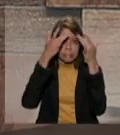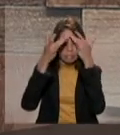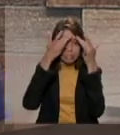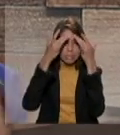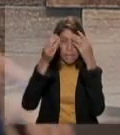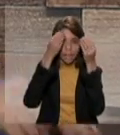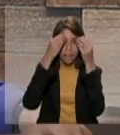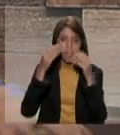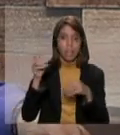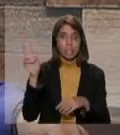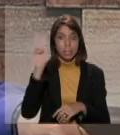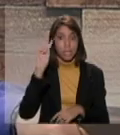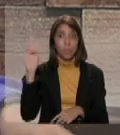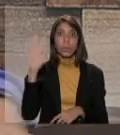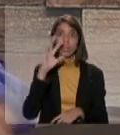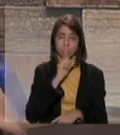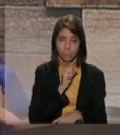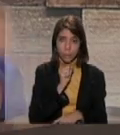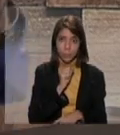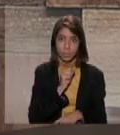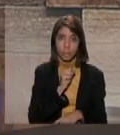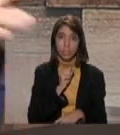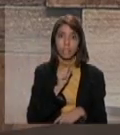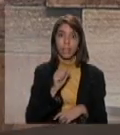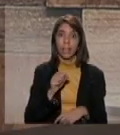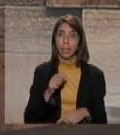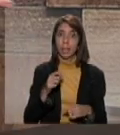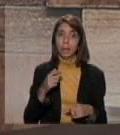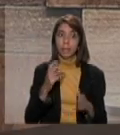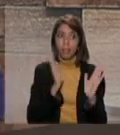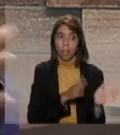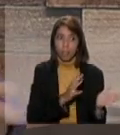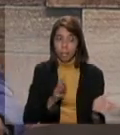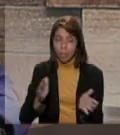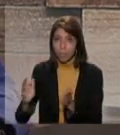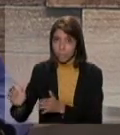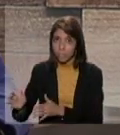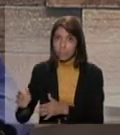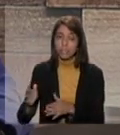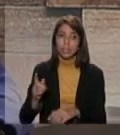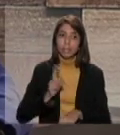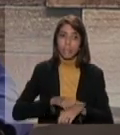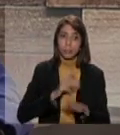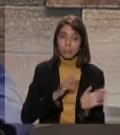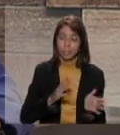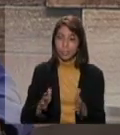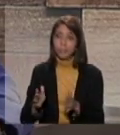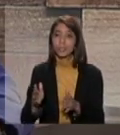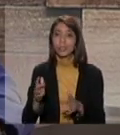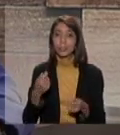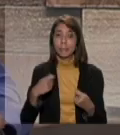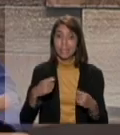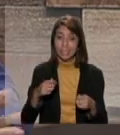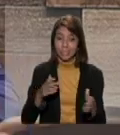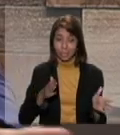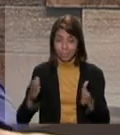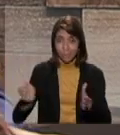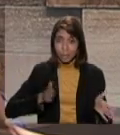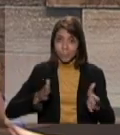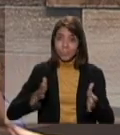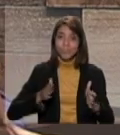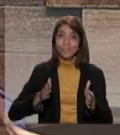aquelas cenas e grava de segunda a sábado, né? Tem assim uma rotina, e você tem que, dentro